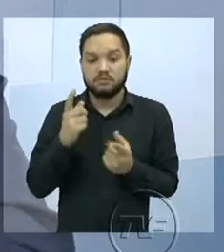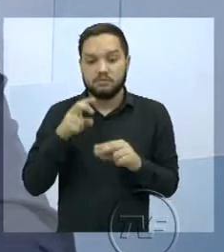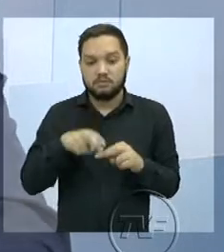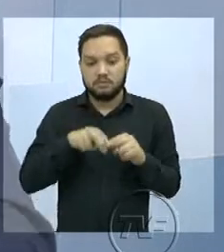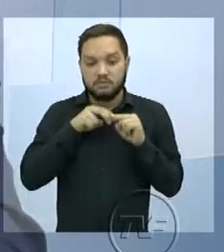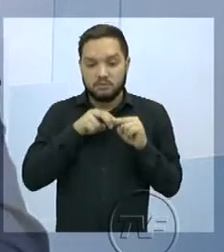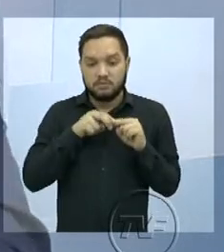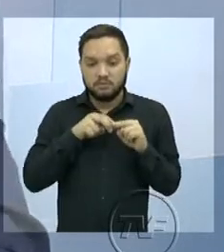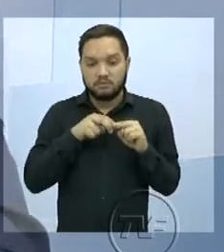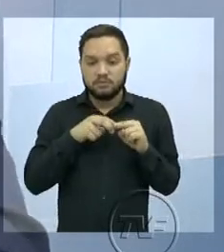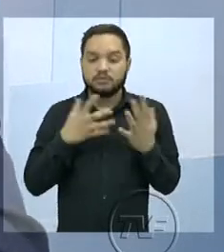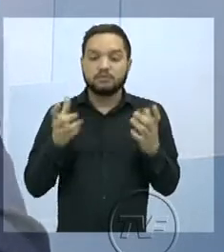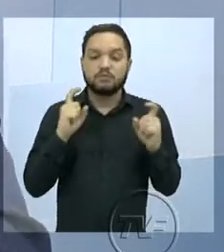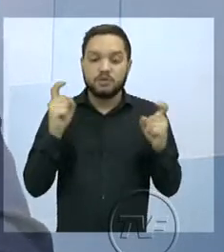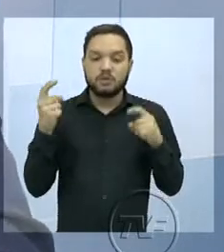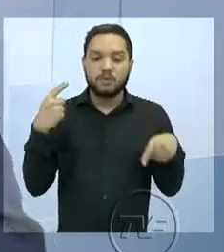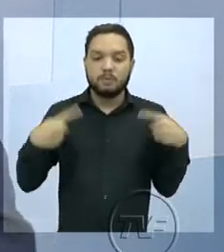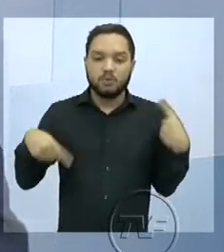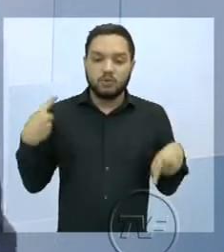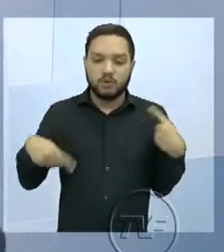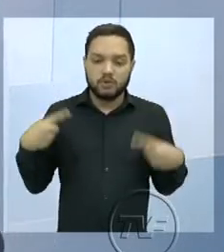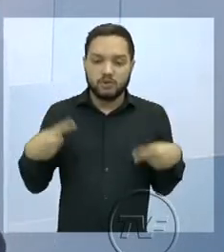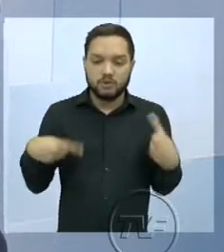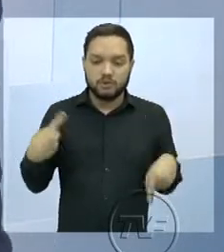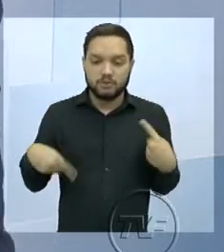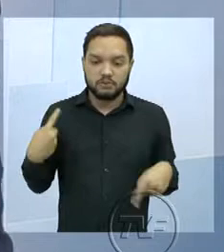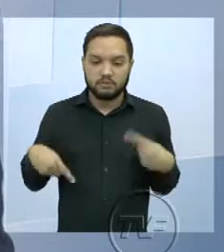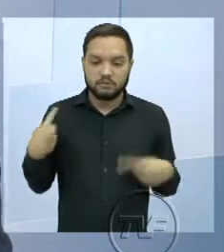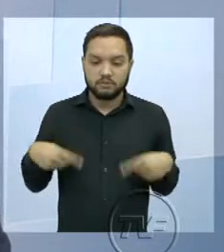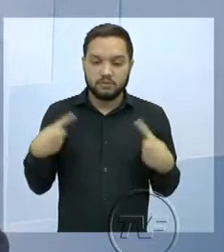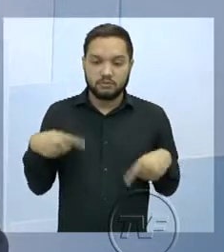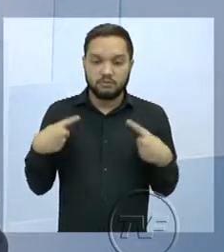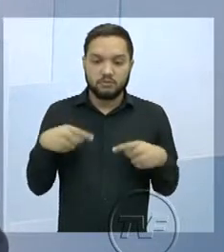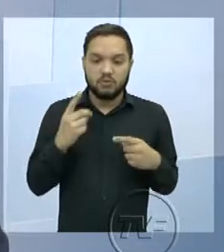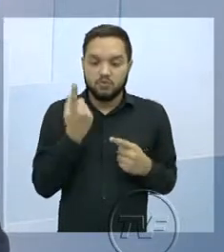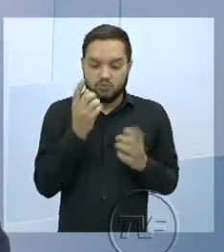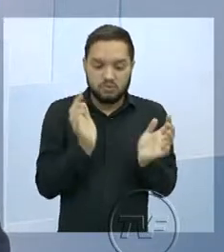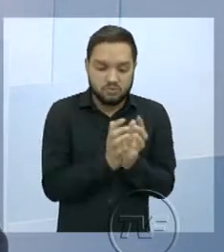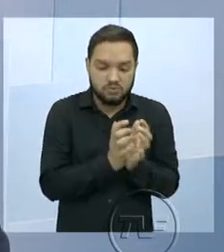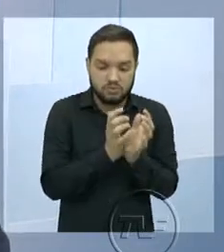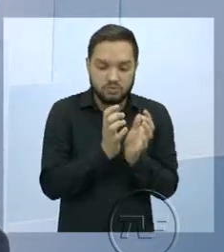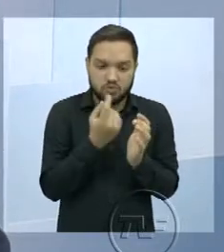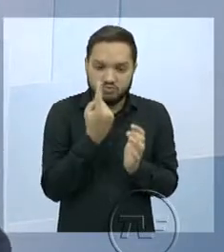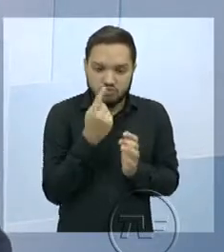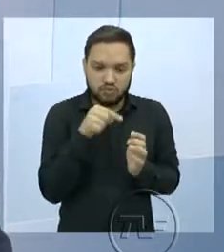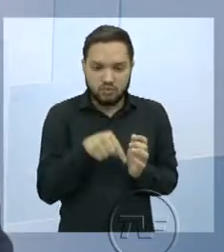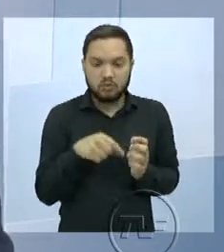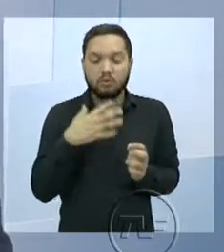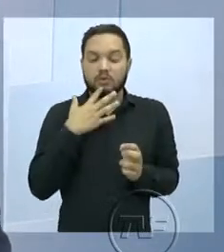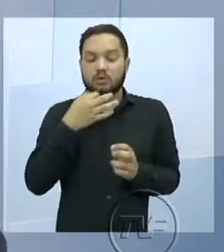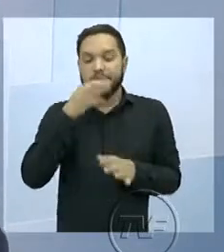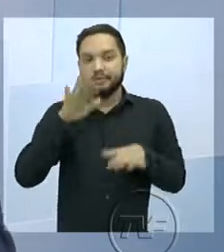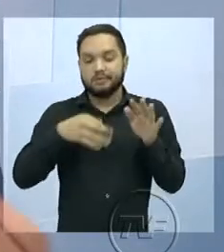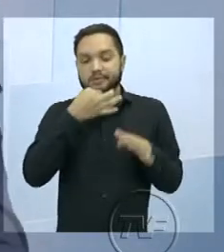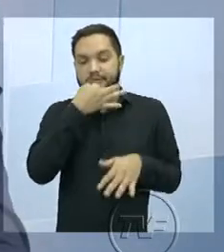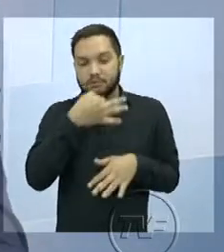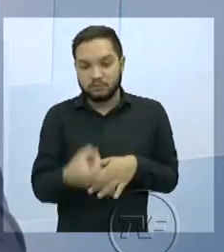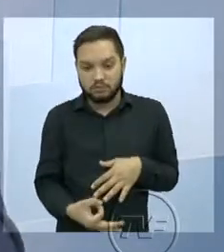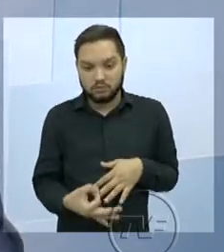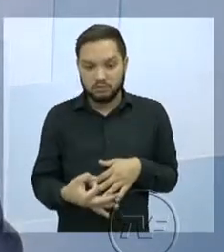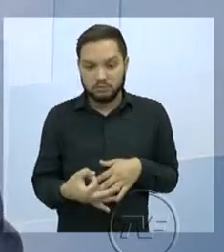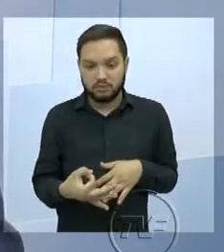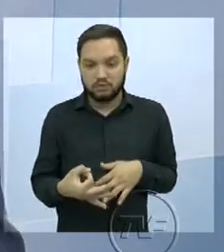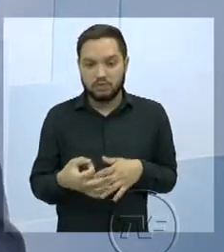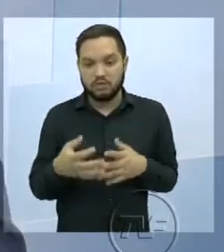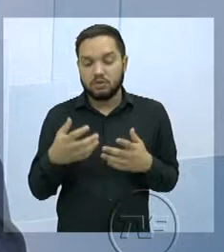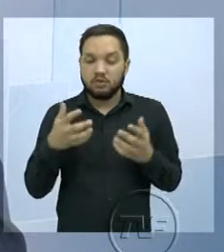grande para poder discutir política, não apenas num setor, né? Aquela crítica que às vezes se faz ao político de uma nota